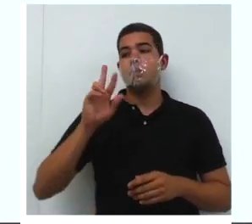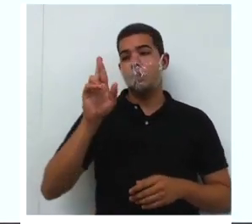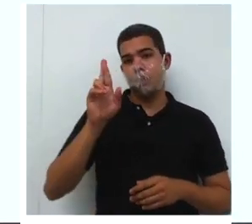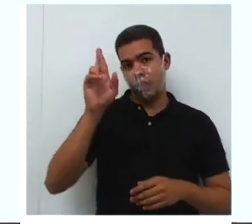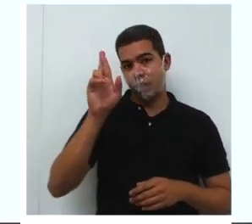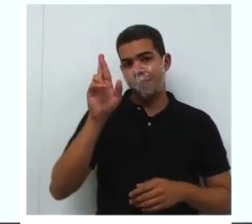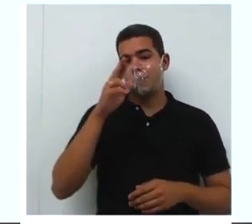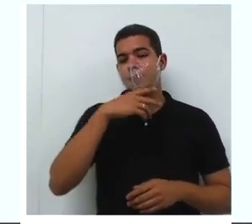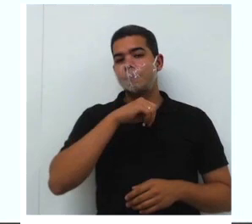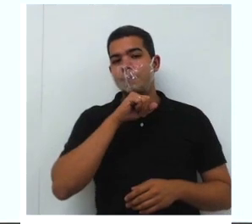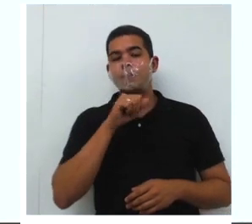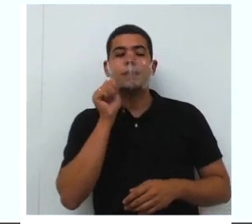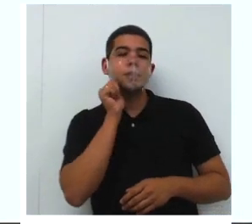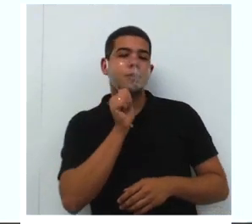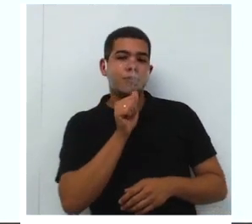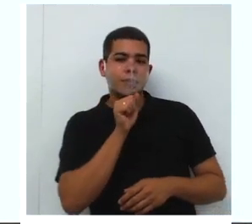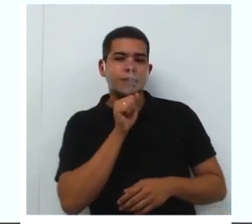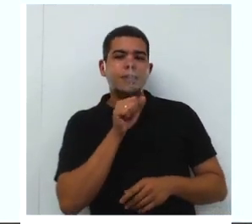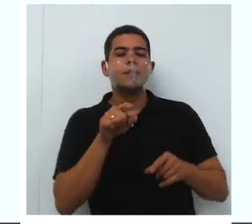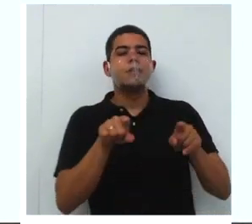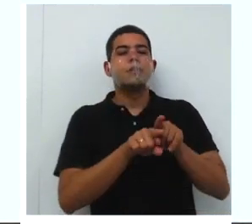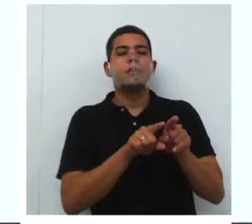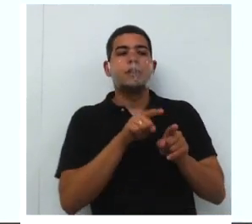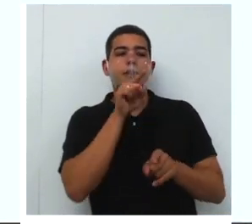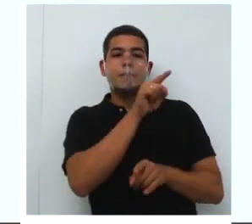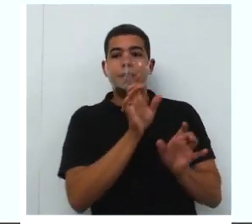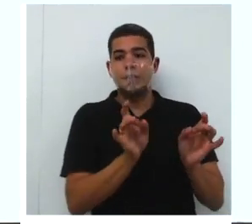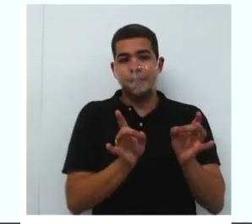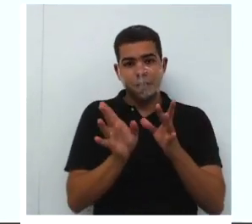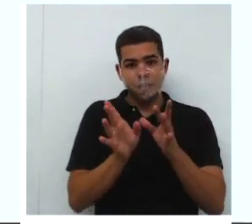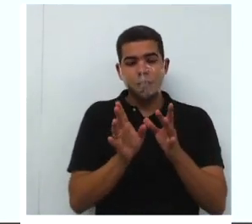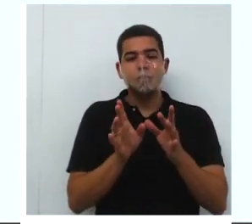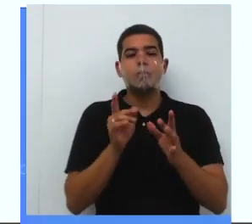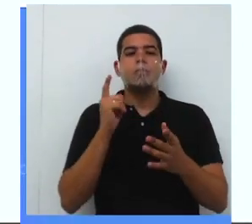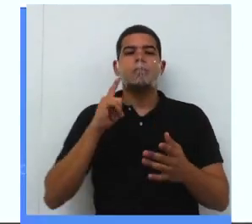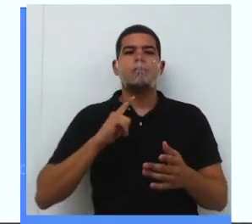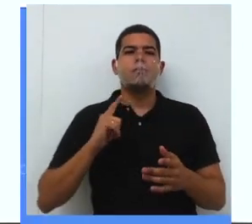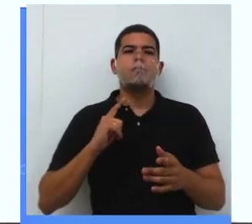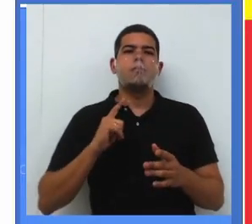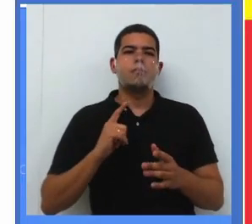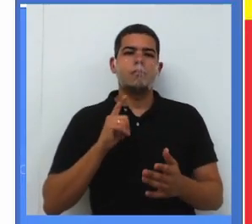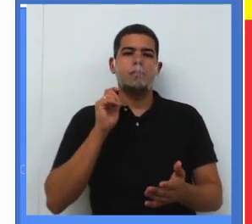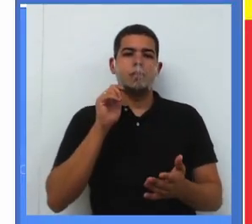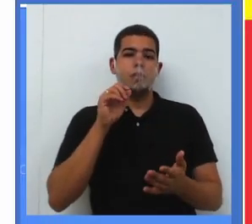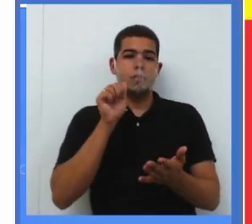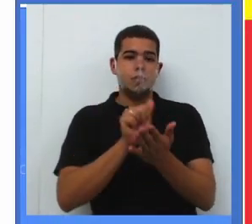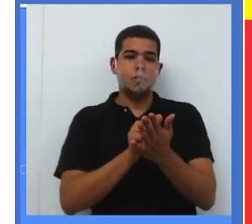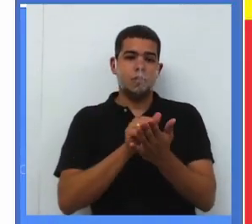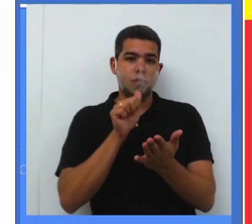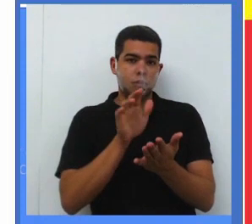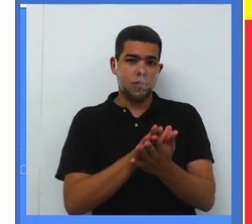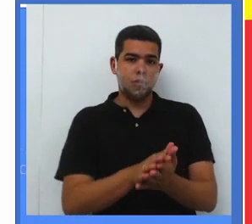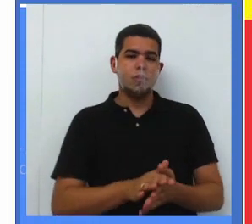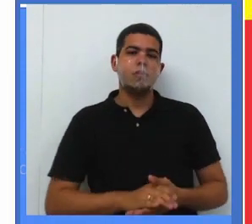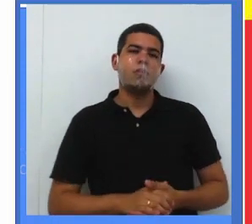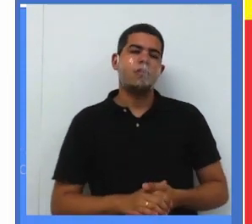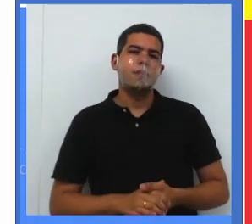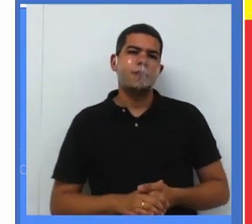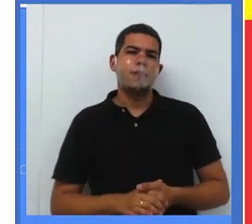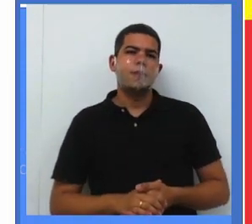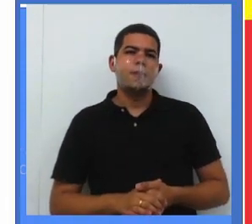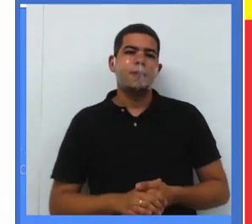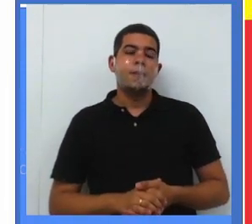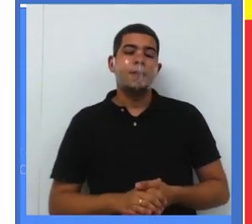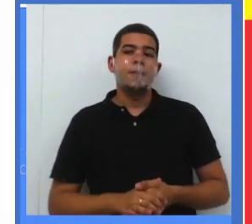os responsáveis, os pais, e para quem vendeu também o produto. Então, nesse nosso exemplo, não se deve fumar em